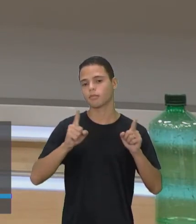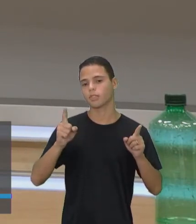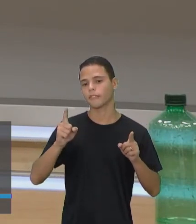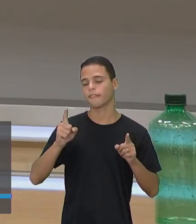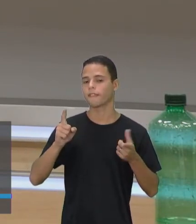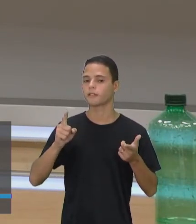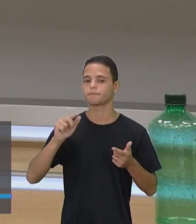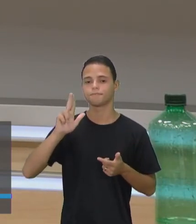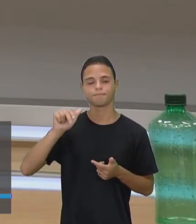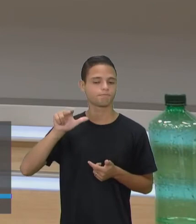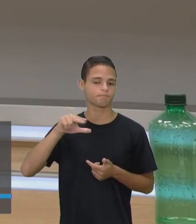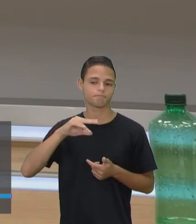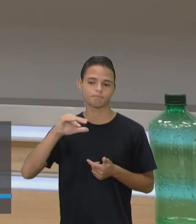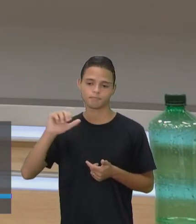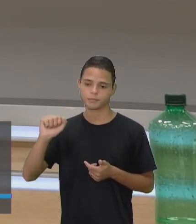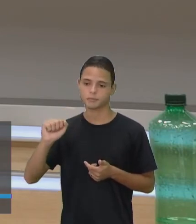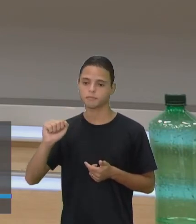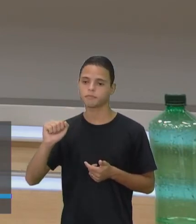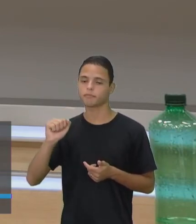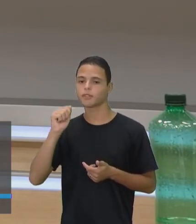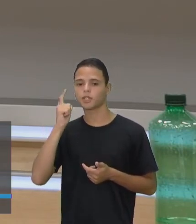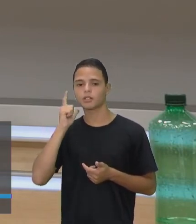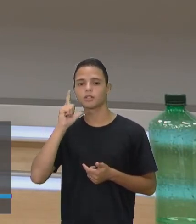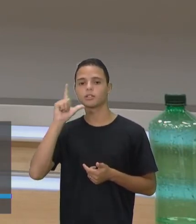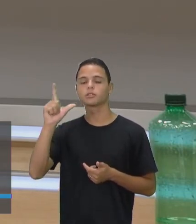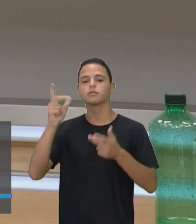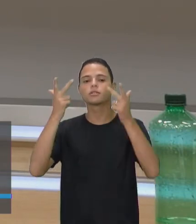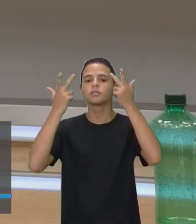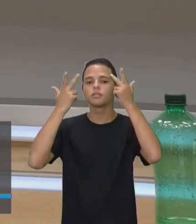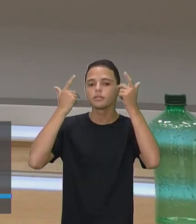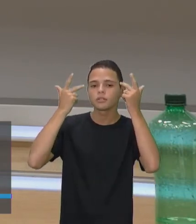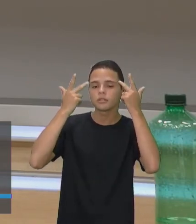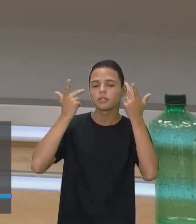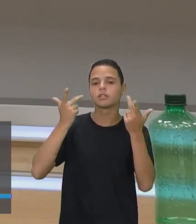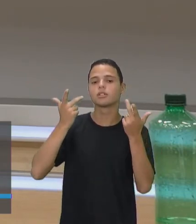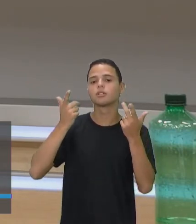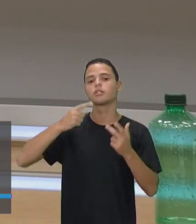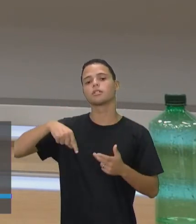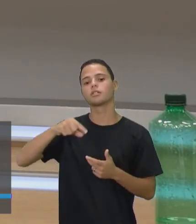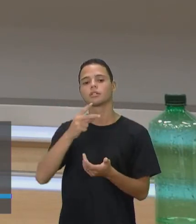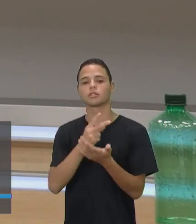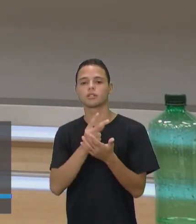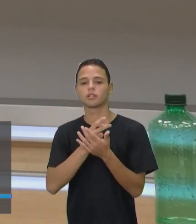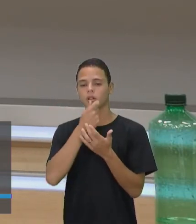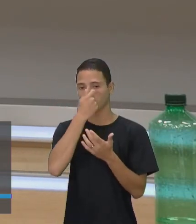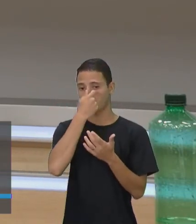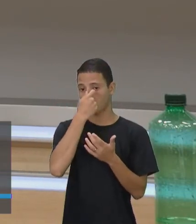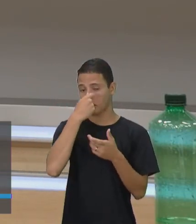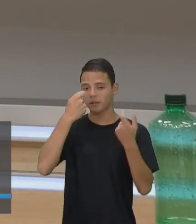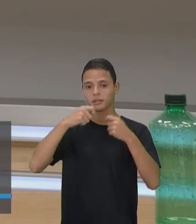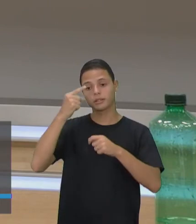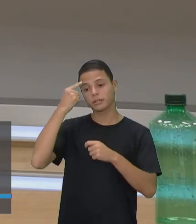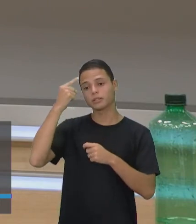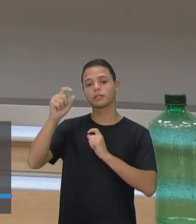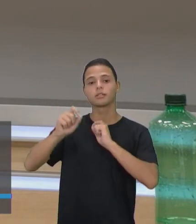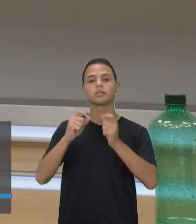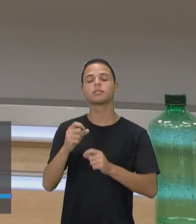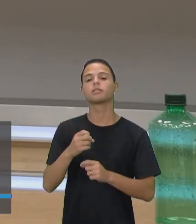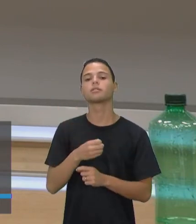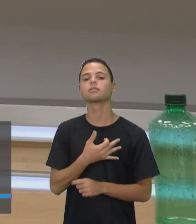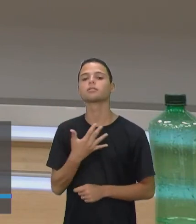gente nunca vai fazer que aconteça normalmente. Então, o que a gente sempre tem que pensar é no quanto que a gente